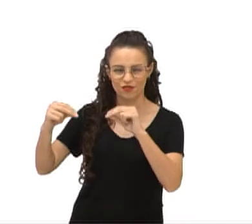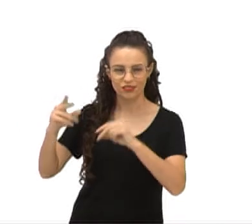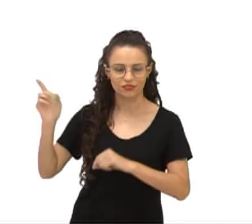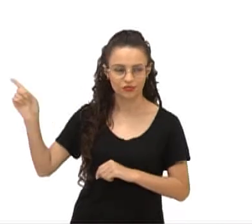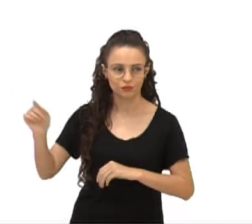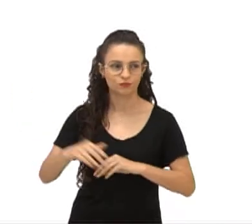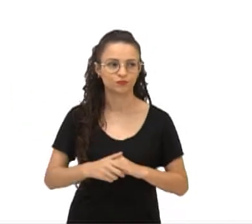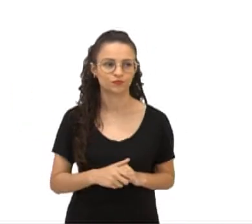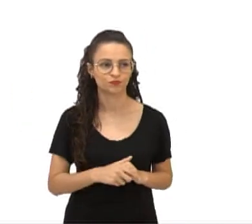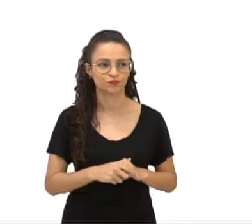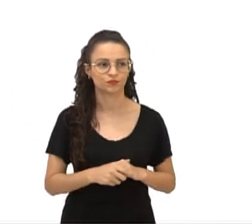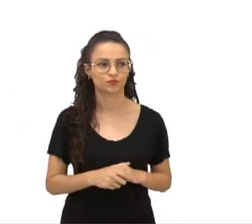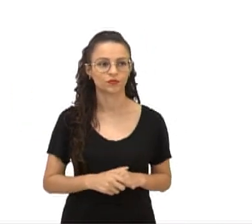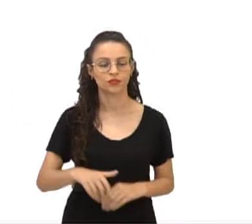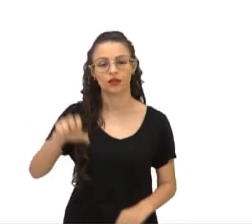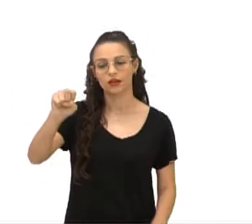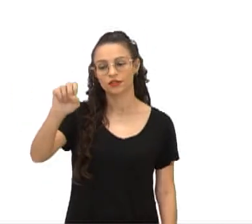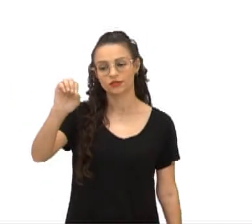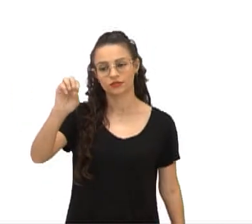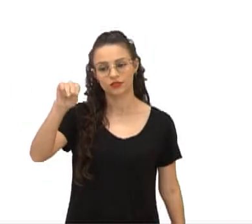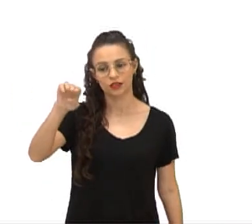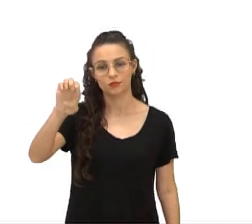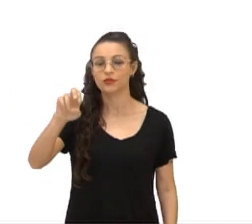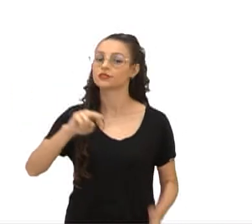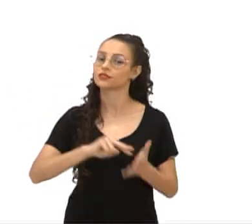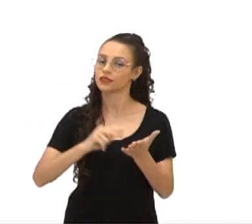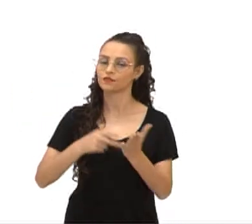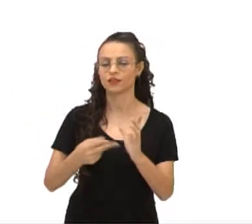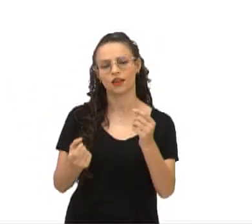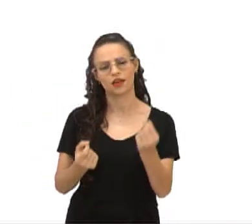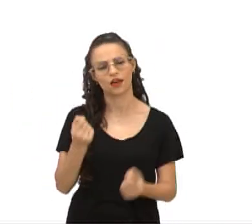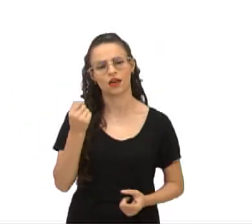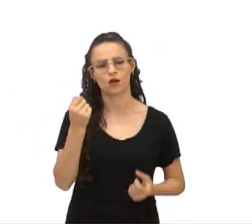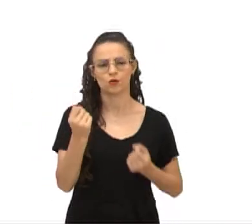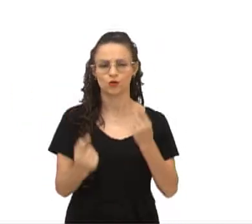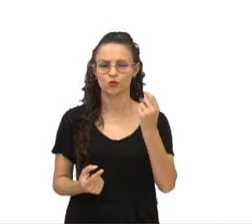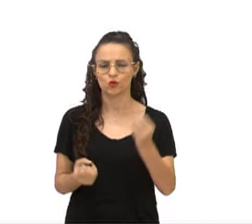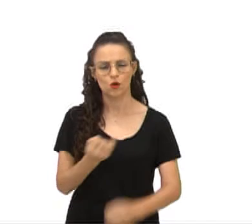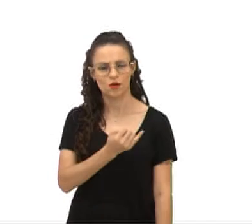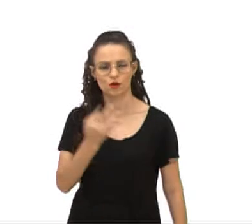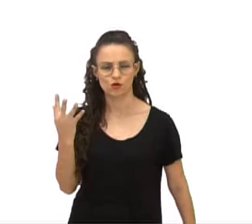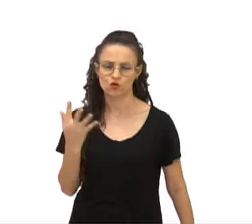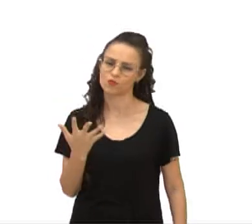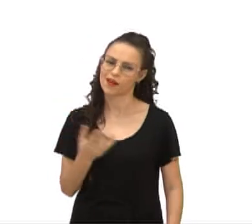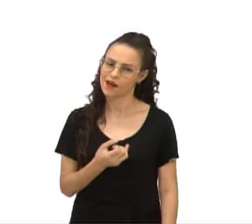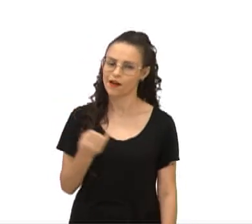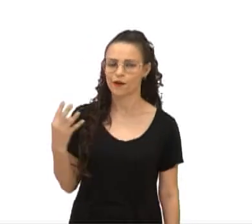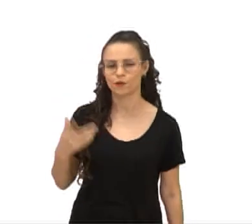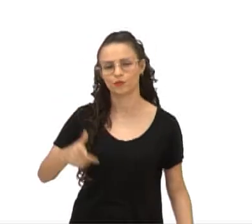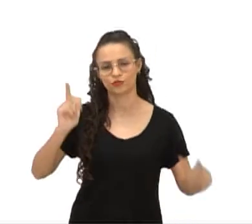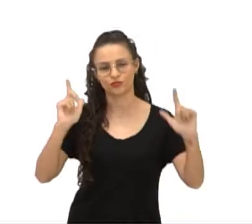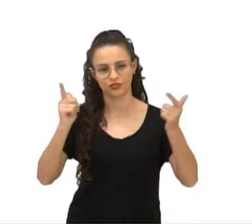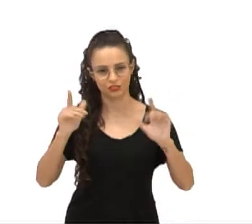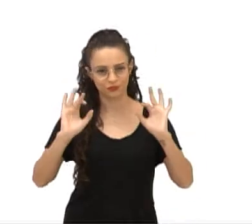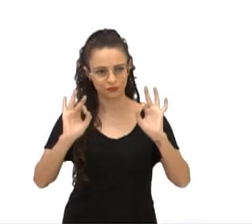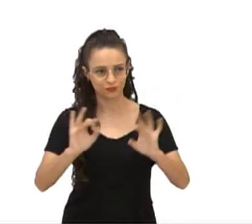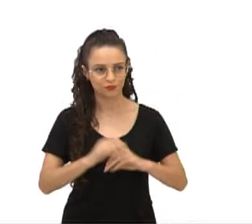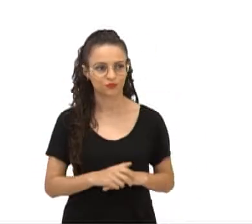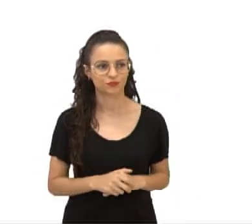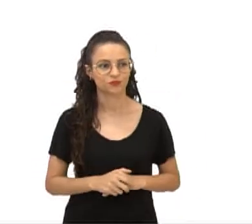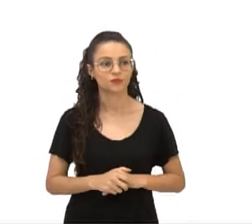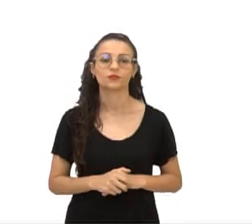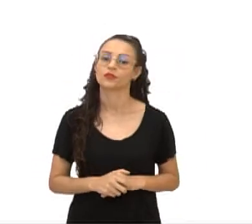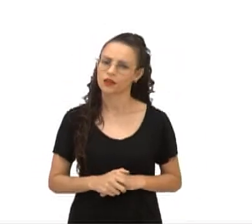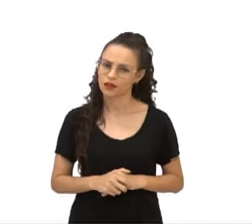gatinho querido né são nessa frase fica alguma né então vamos ter alguma diversão não é mesmo tanto